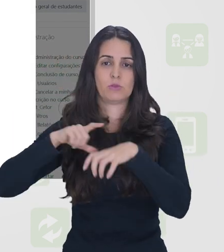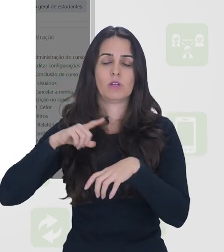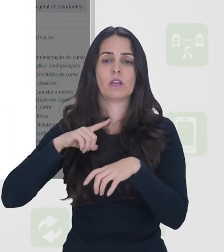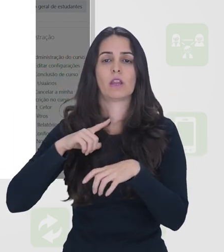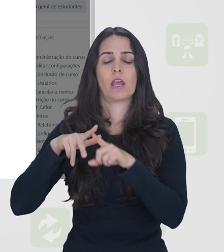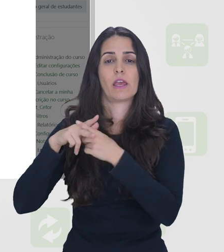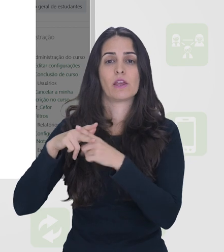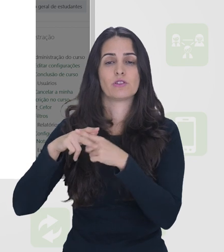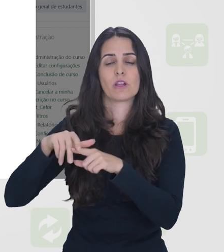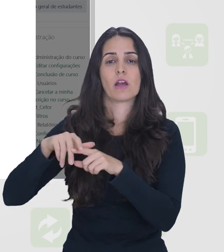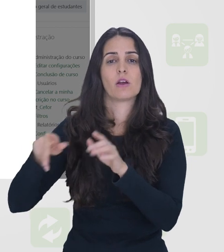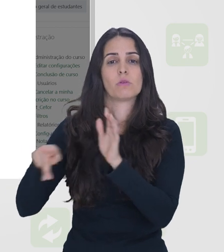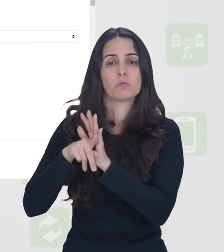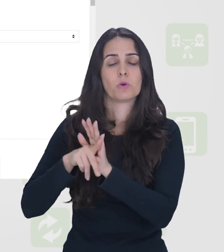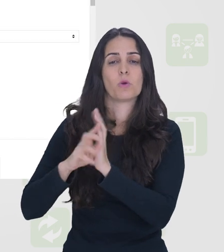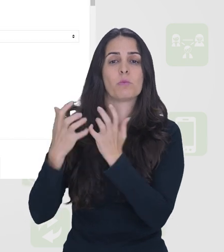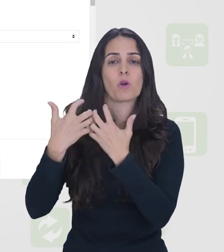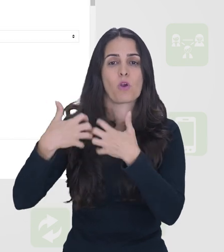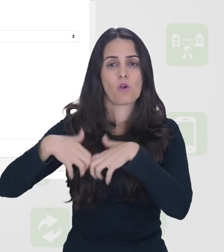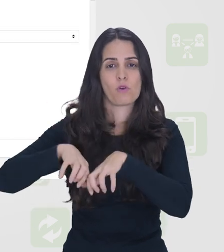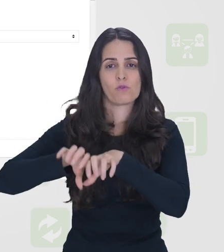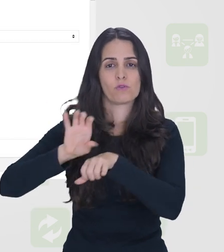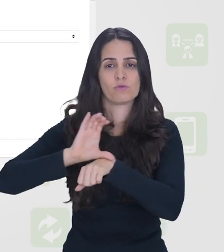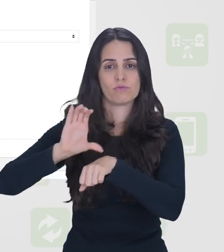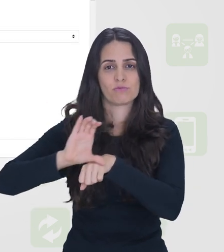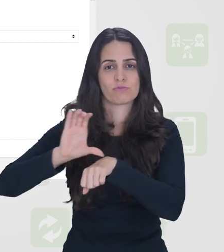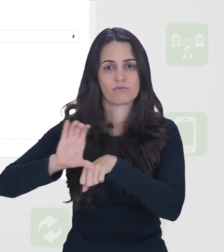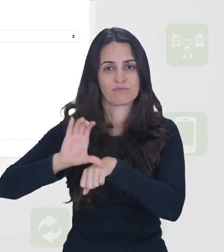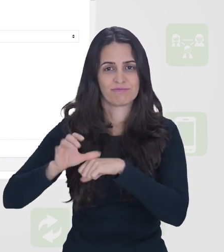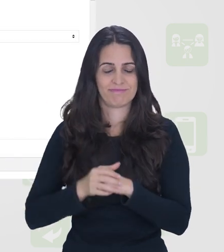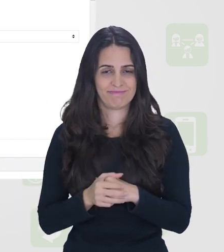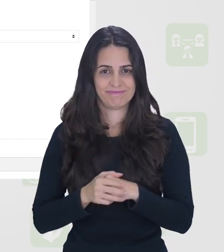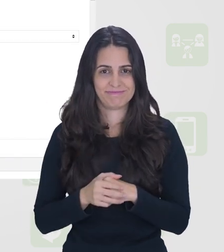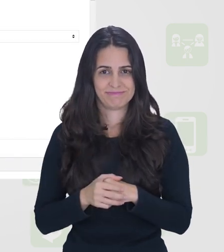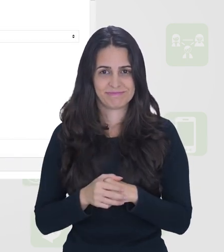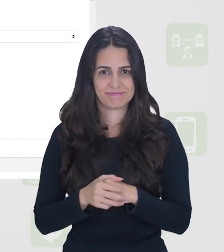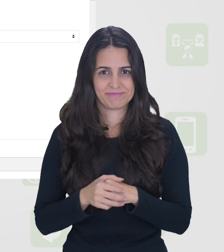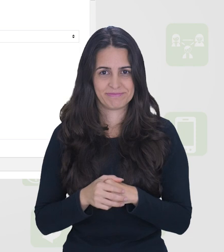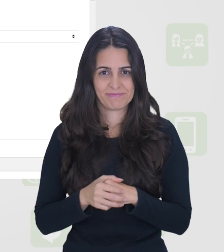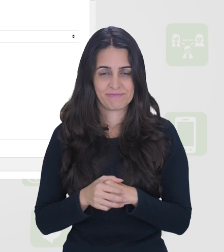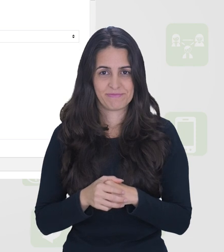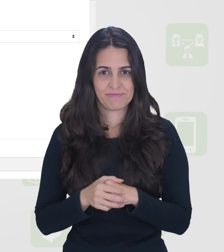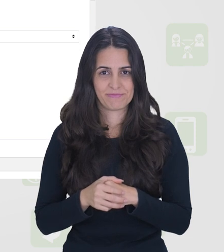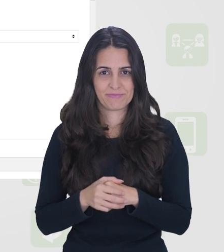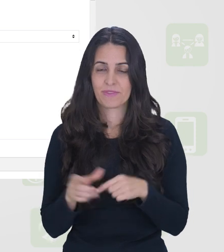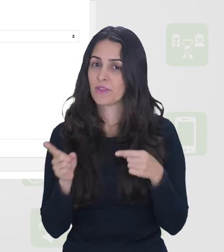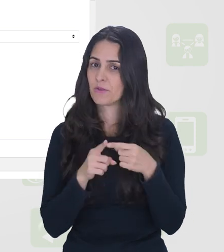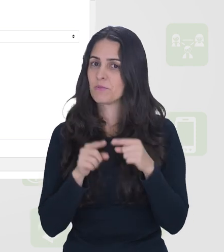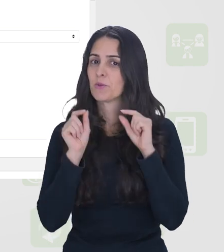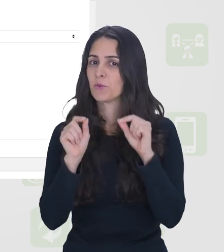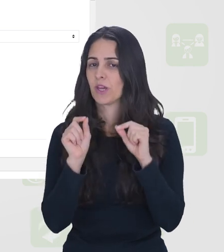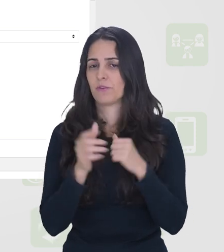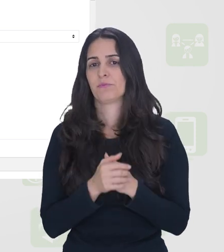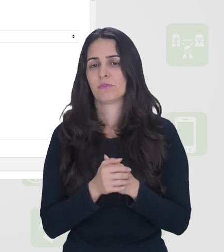configurações do curso então nessa página de editar configurações do curso primeira coisa que você vai